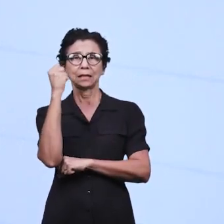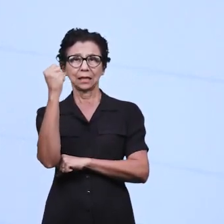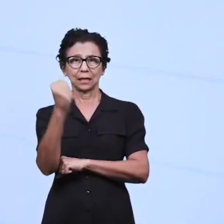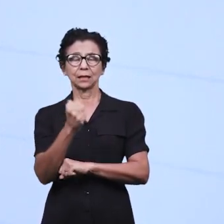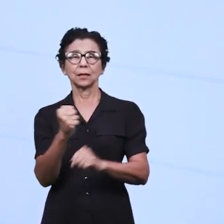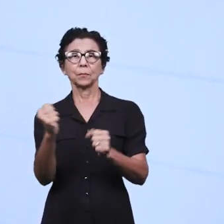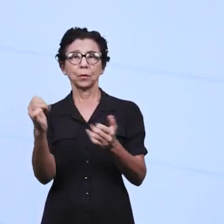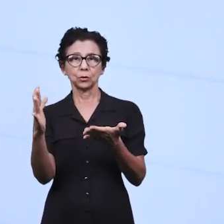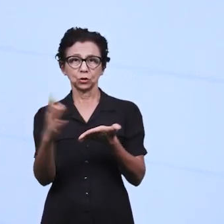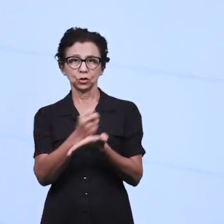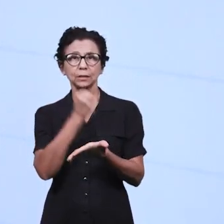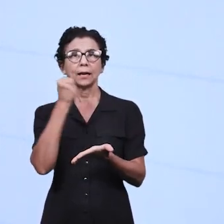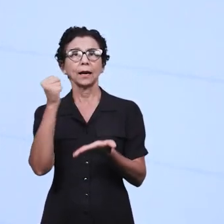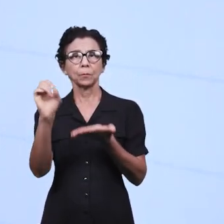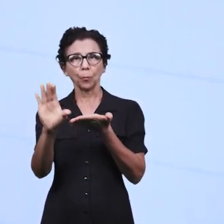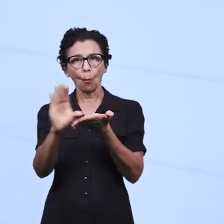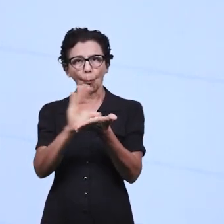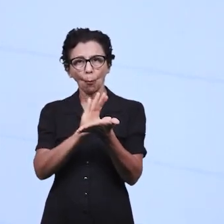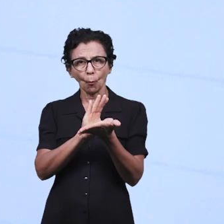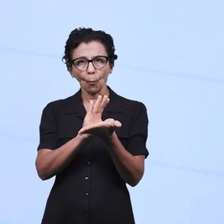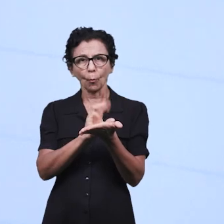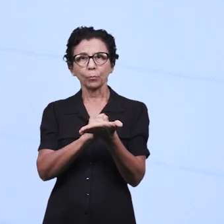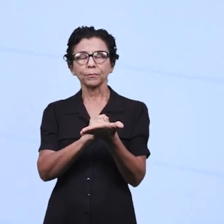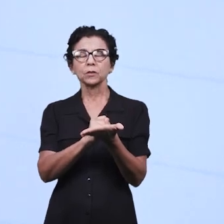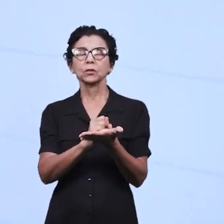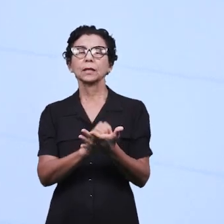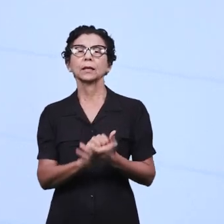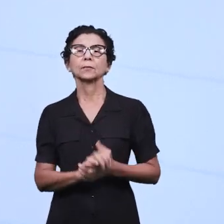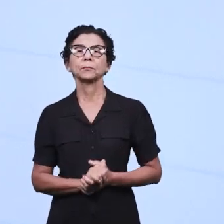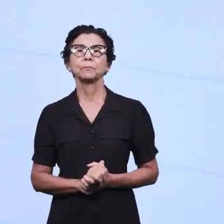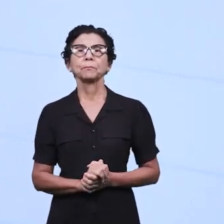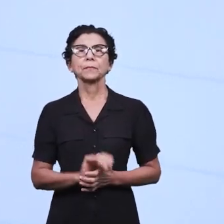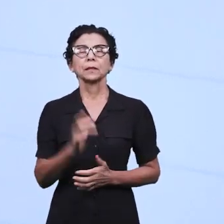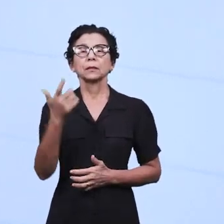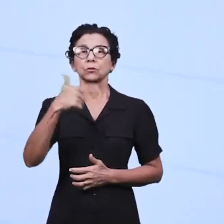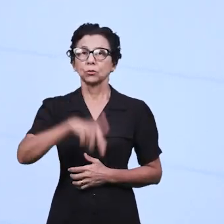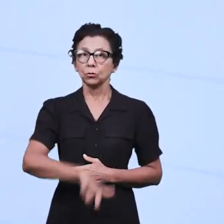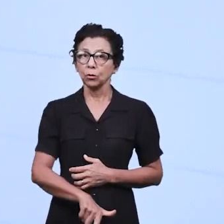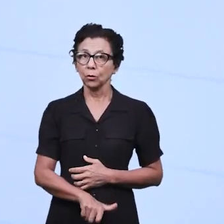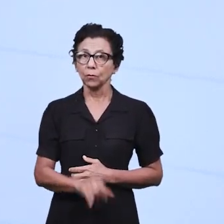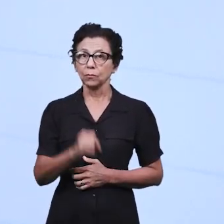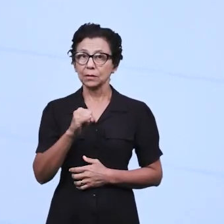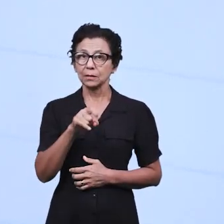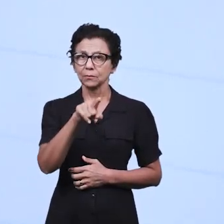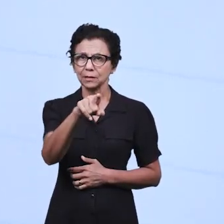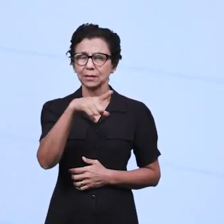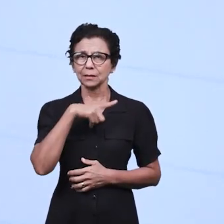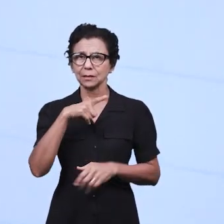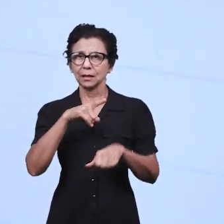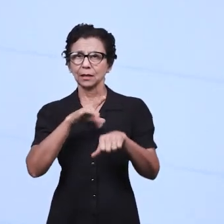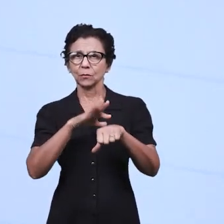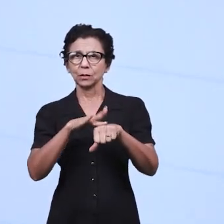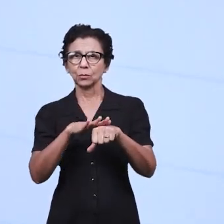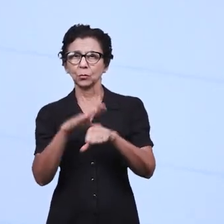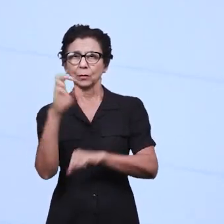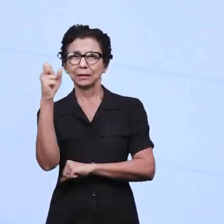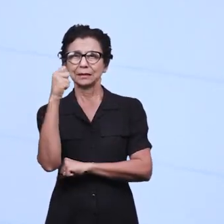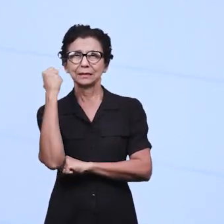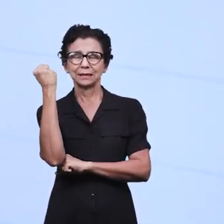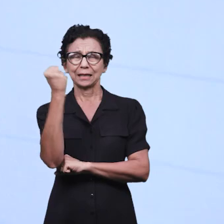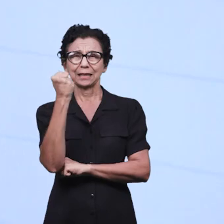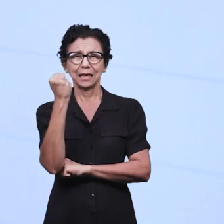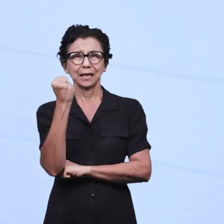do FGTS para o tratamento. Então, assim, frisando mais uma vez, se você tem uma doença grave ou seu